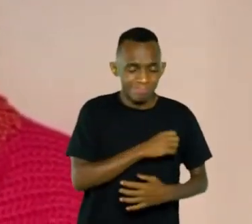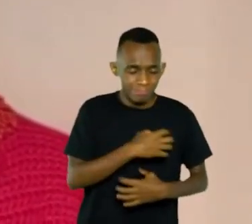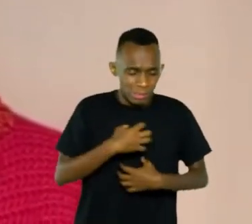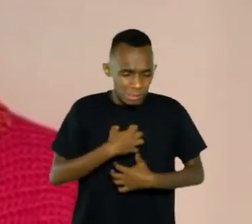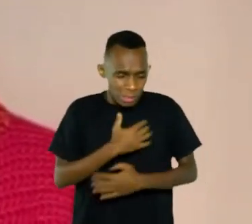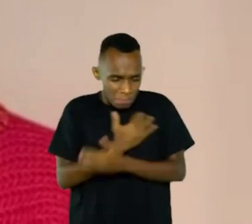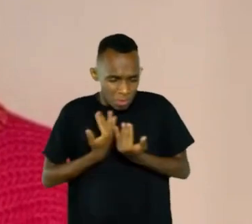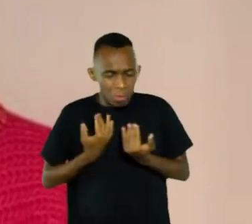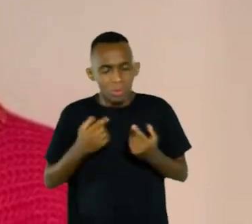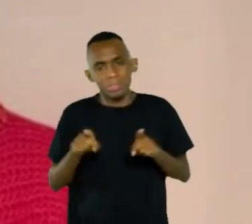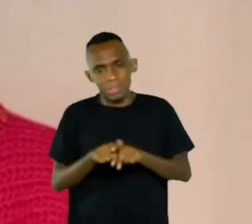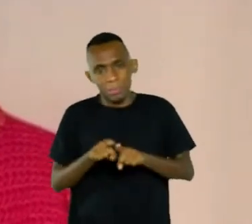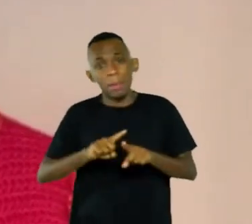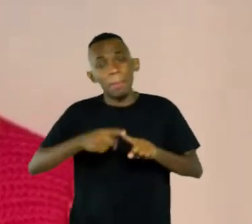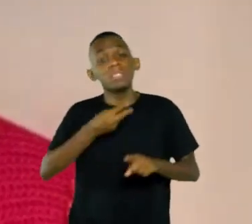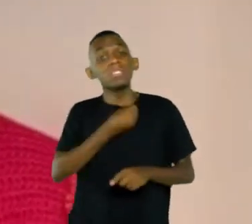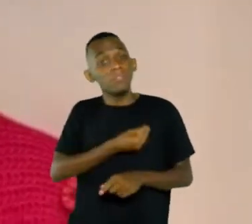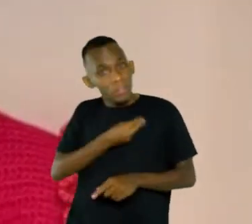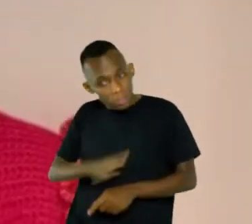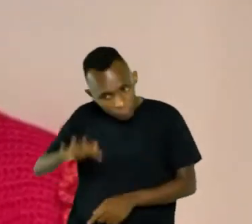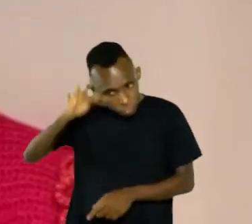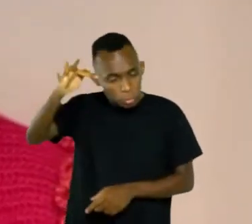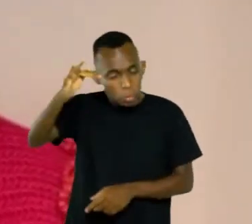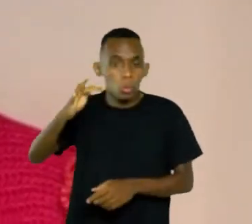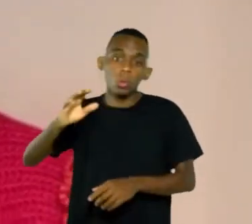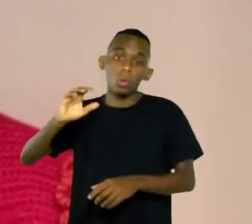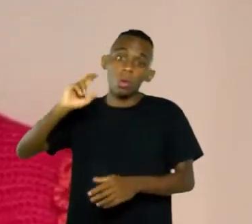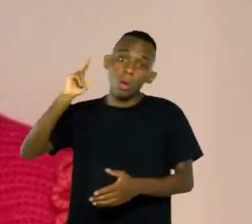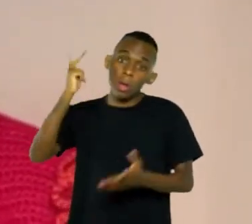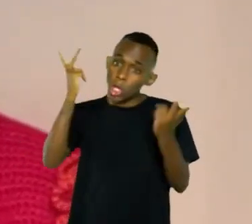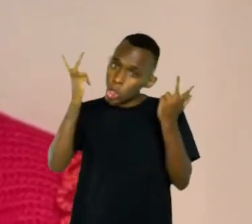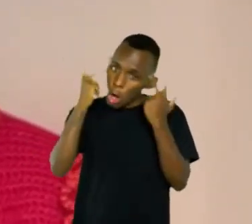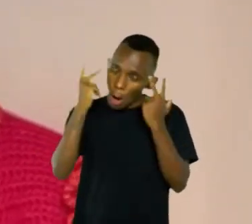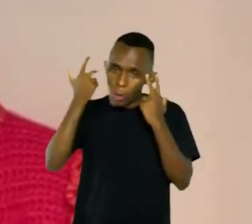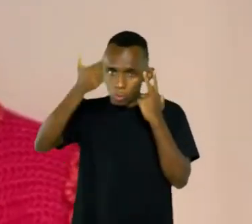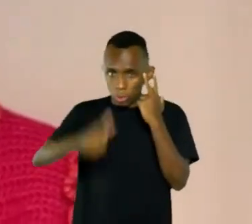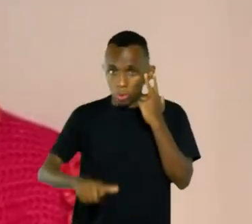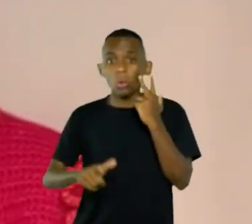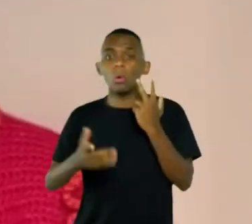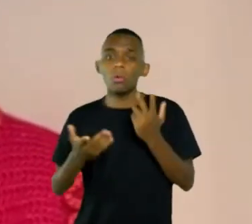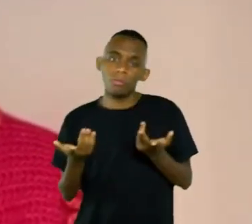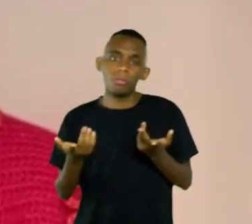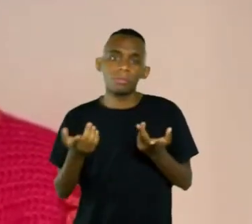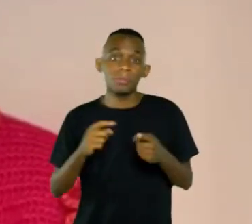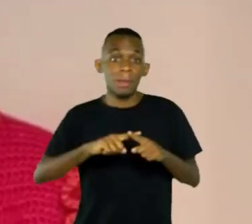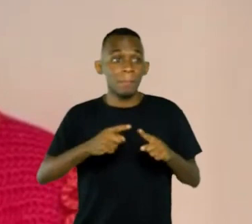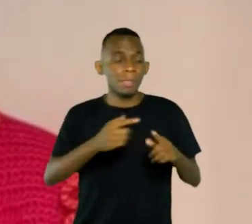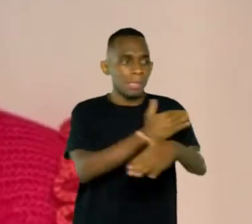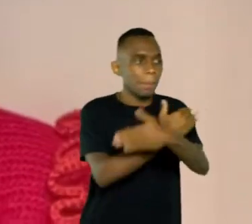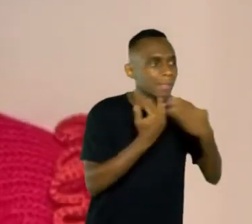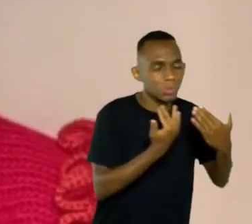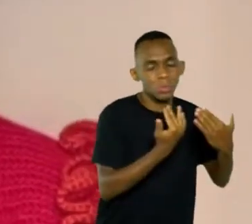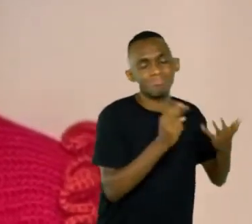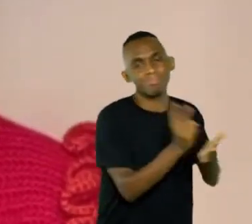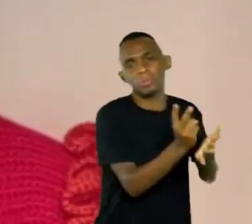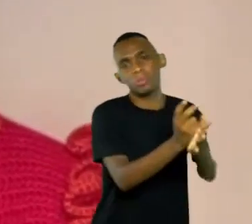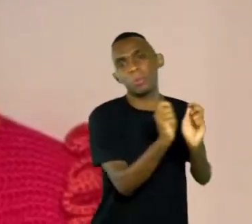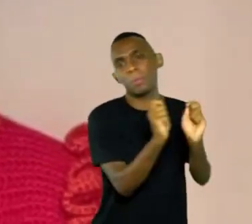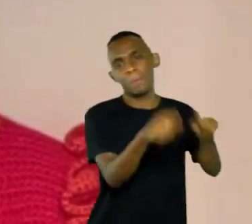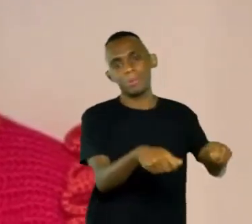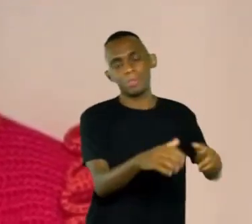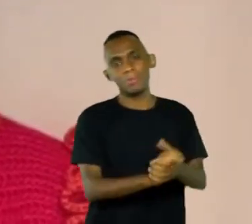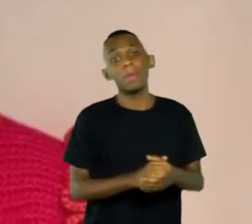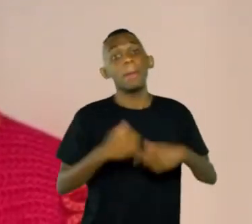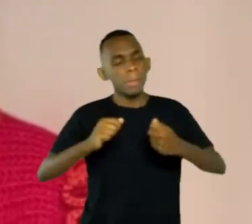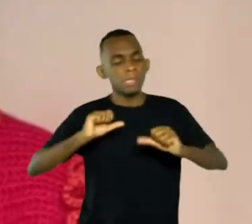renascer, né? E a gente vai fazer essa gestação aí dessa nova pessoa. Mas a gente morre, né? E tem que nascer de novo, tem que